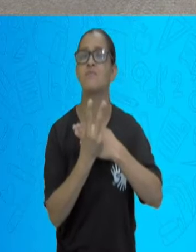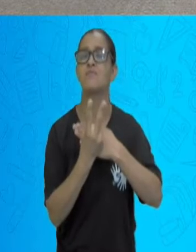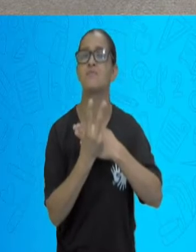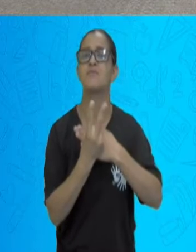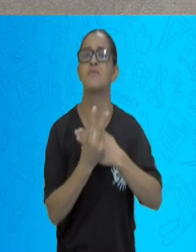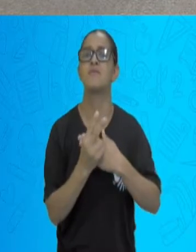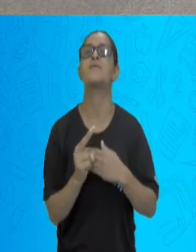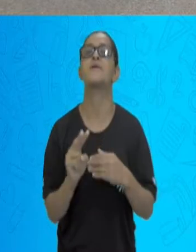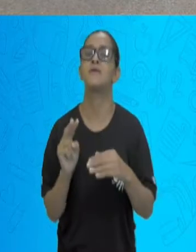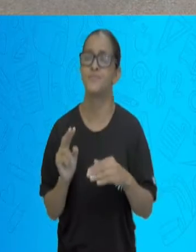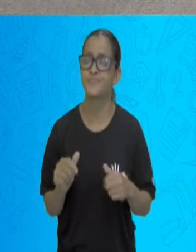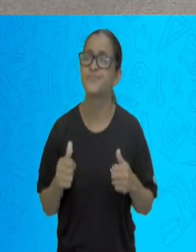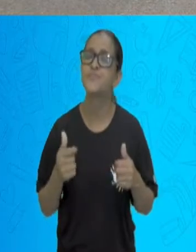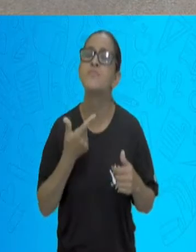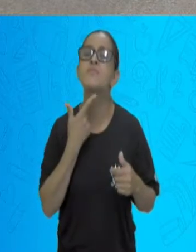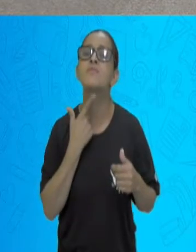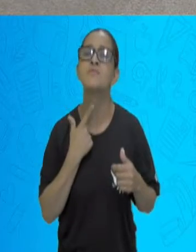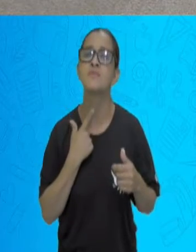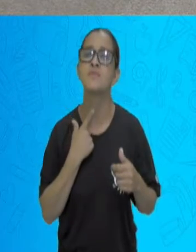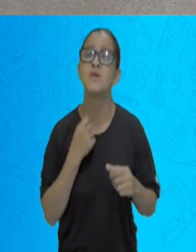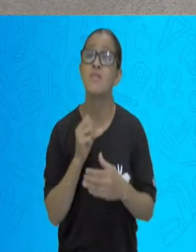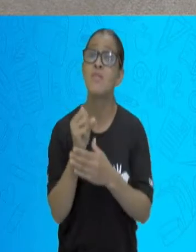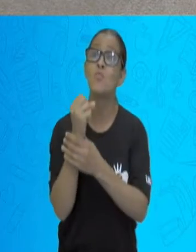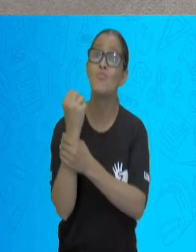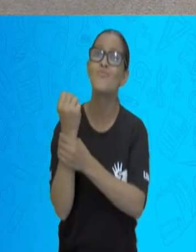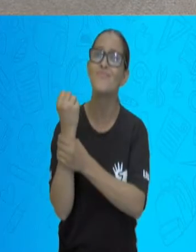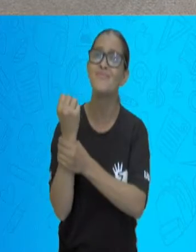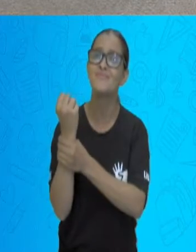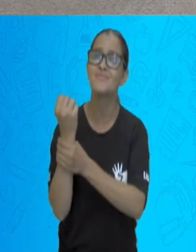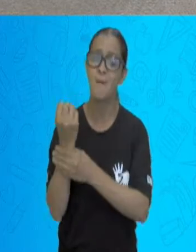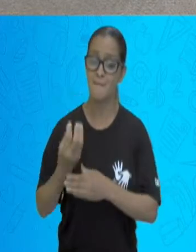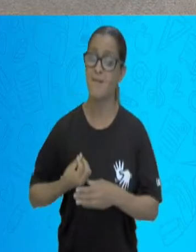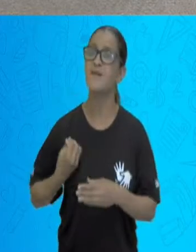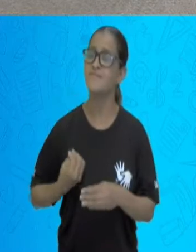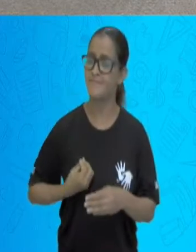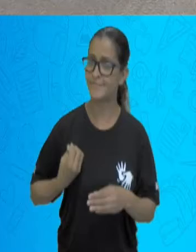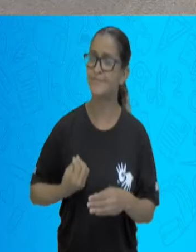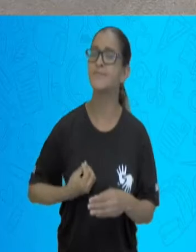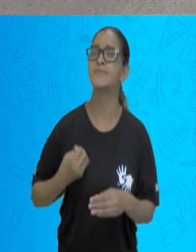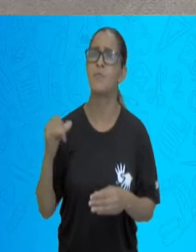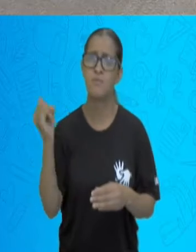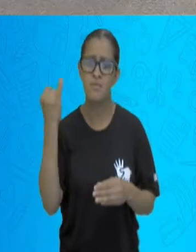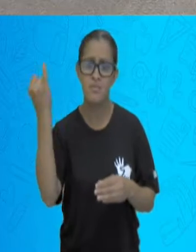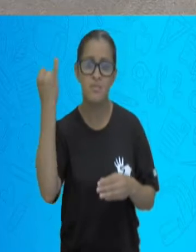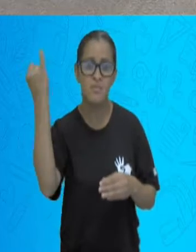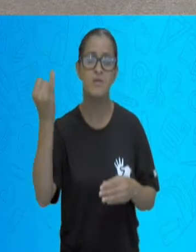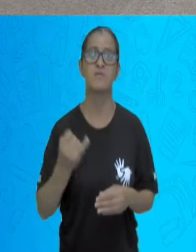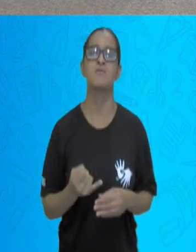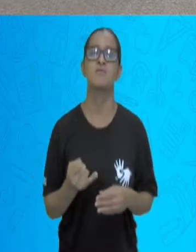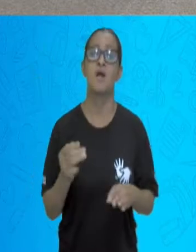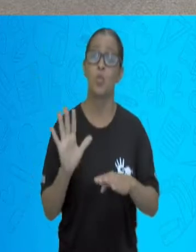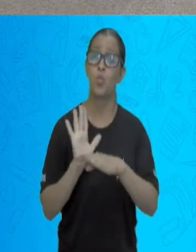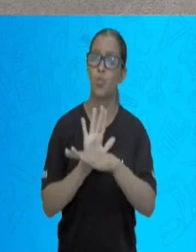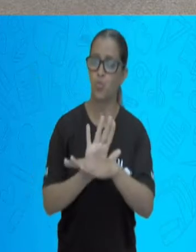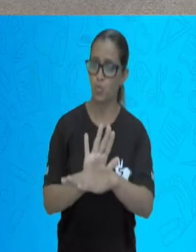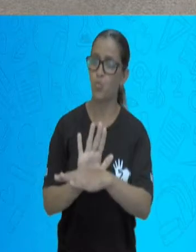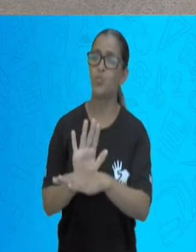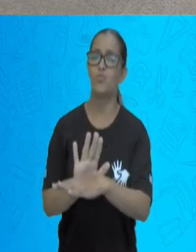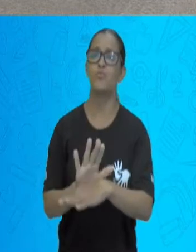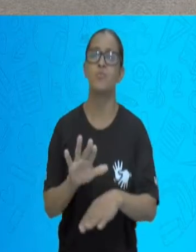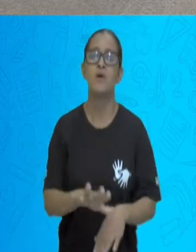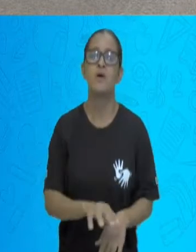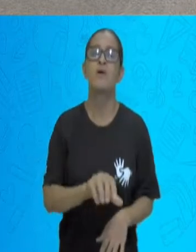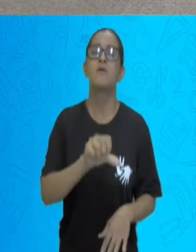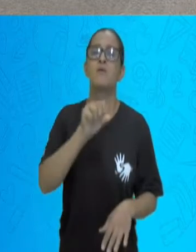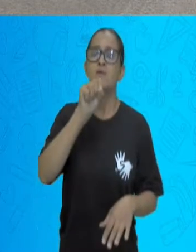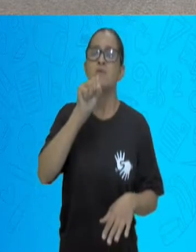uma estrutura de segurança. Então, ela vai servir como segurança quando você está respirando. Ela abre para o